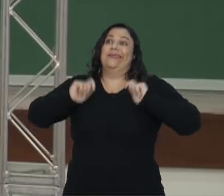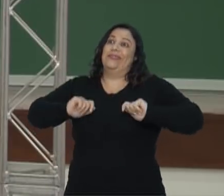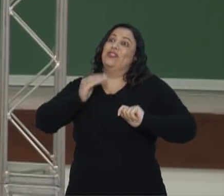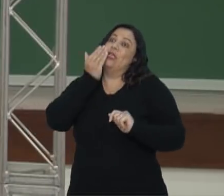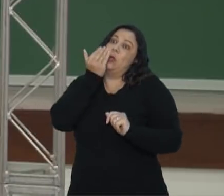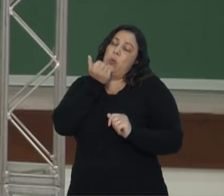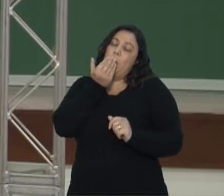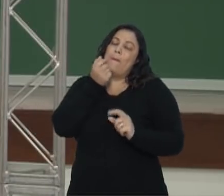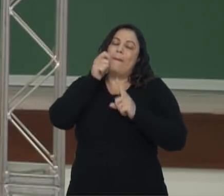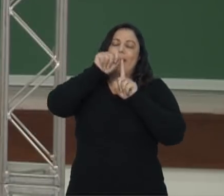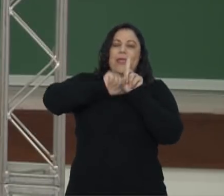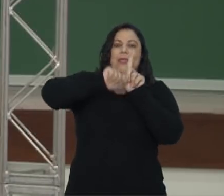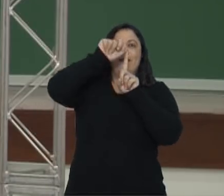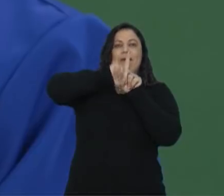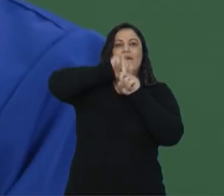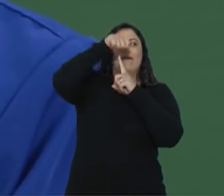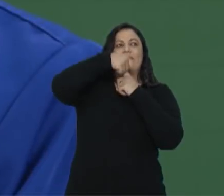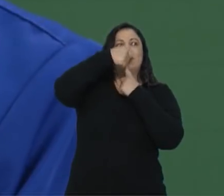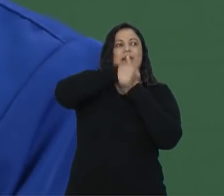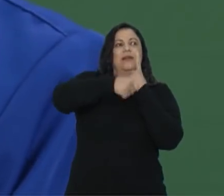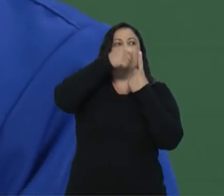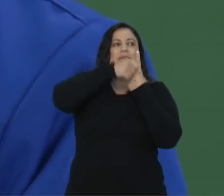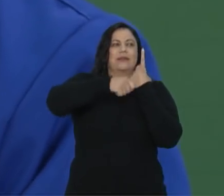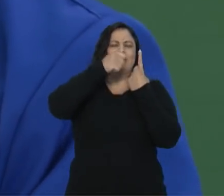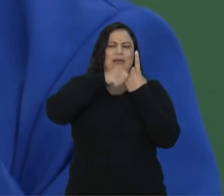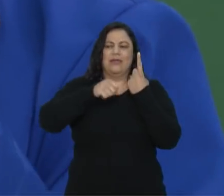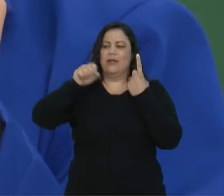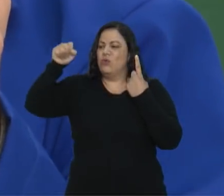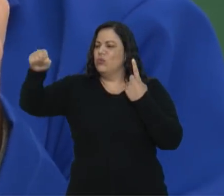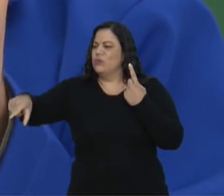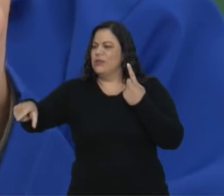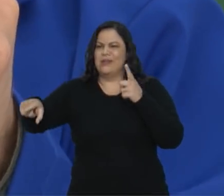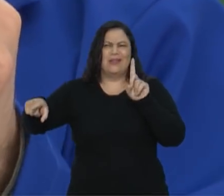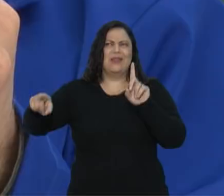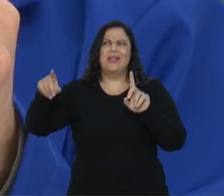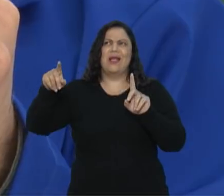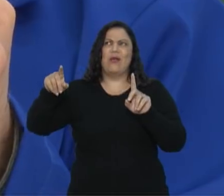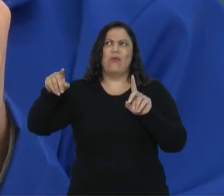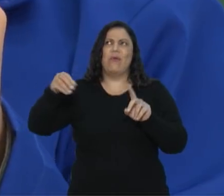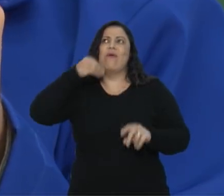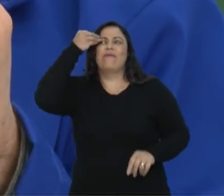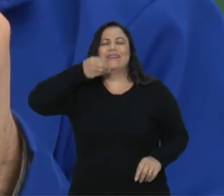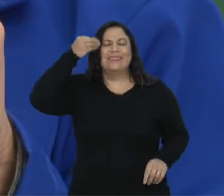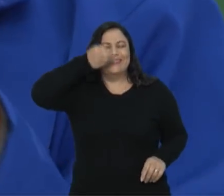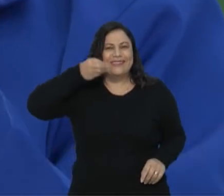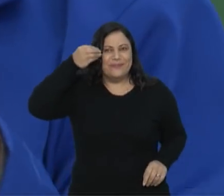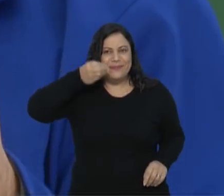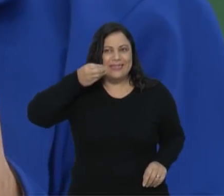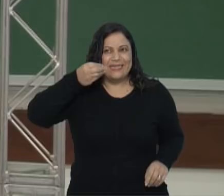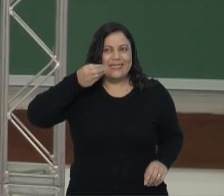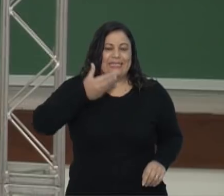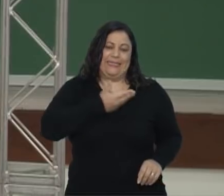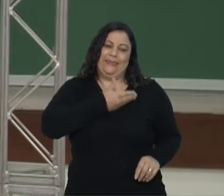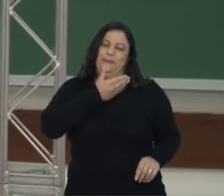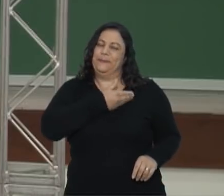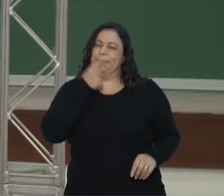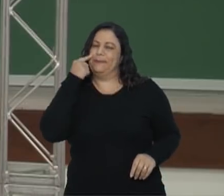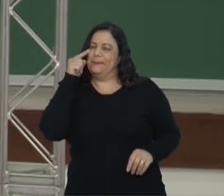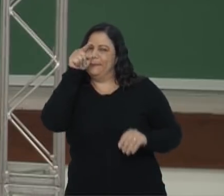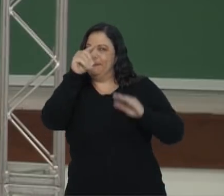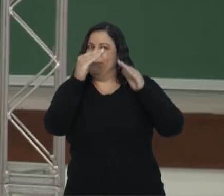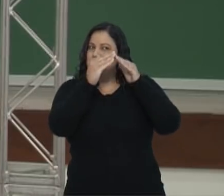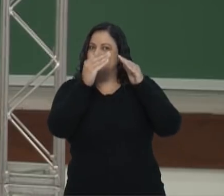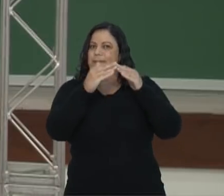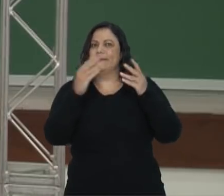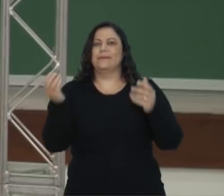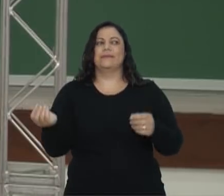comi uma banana. Tá aqui. De vez eu jogar a casca fora, eu falei assim, não, eu vou fazer a nossa experiência com os meus amiguinhos lá na casa deles. E